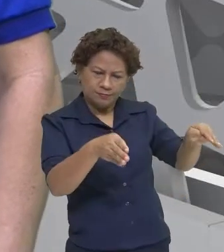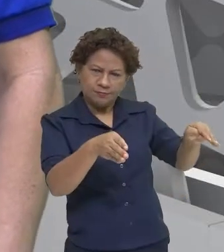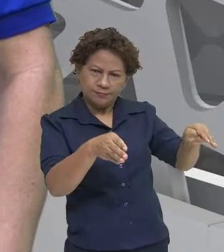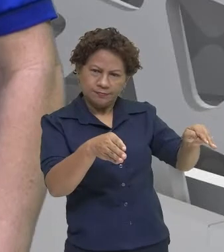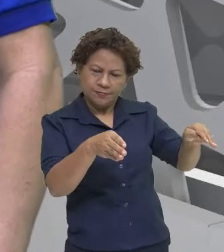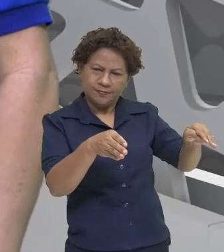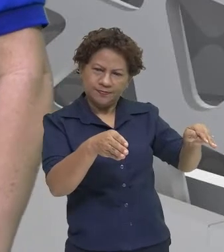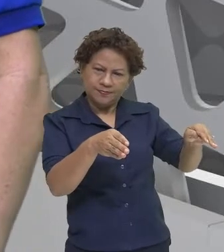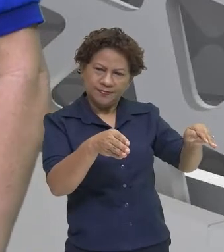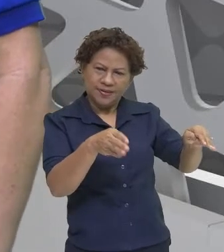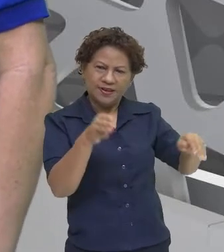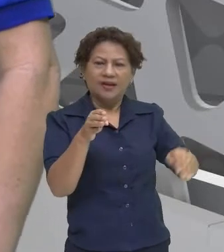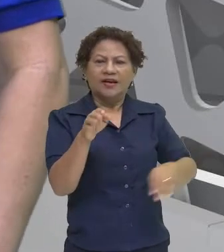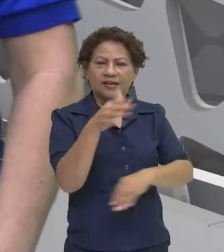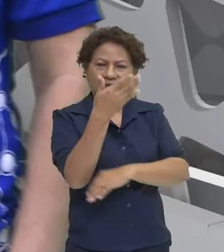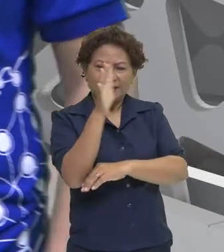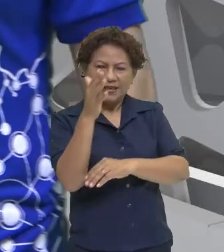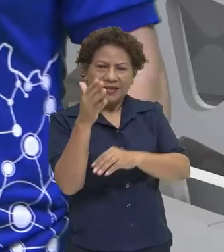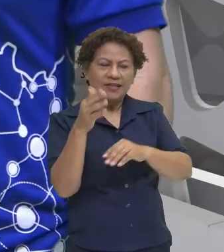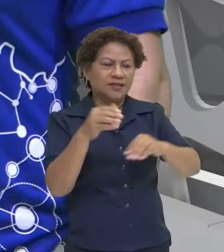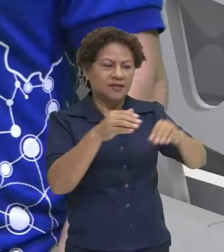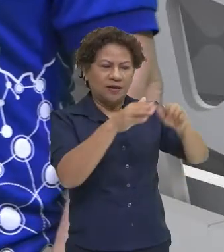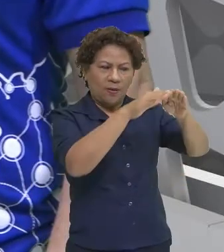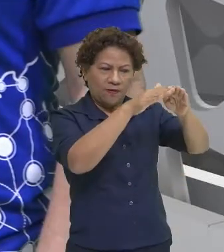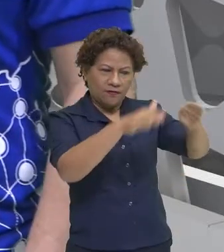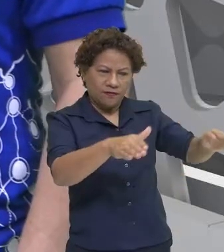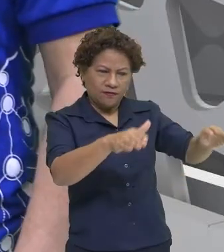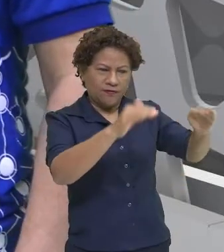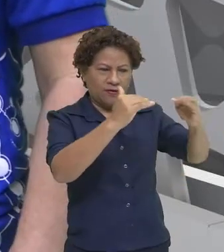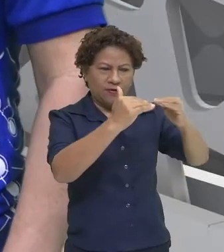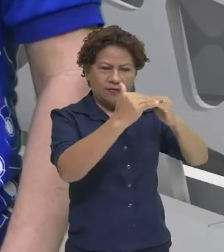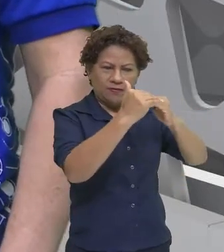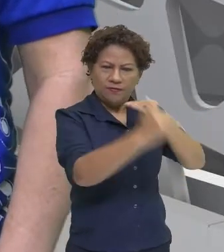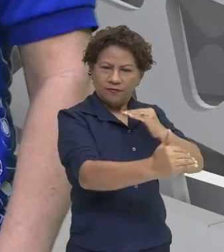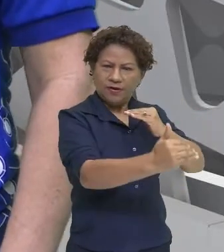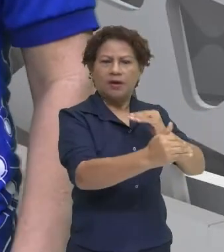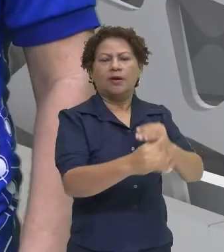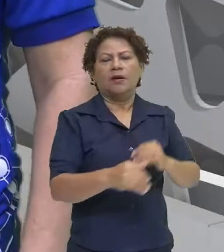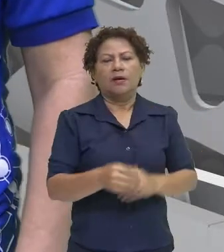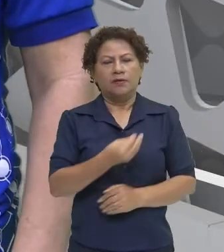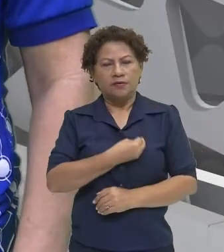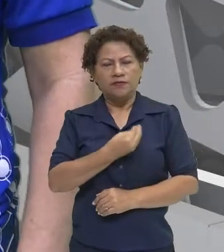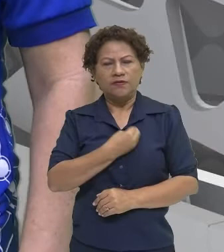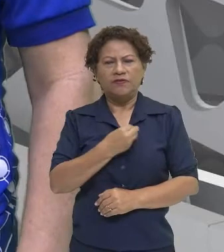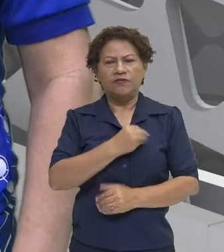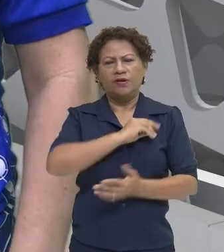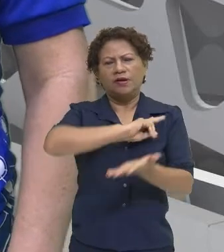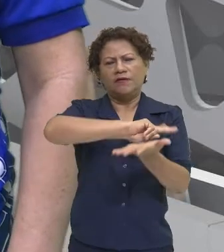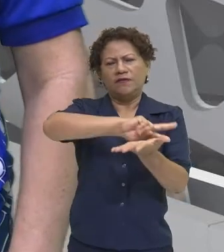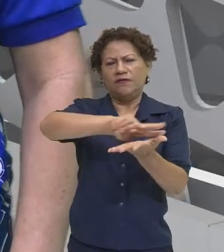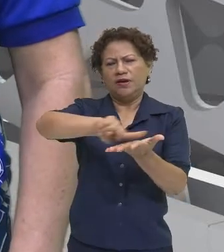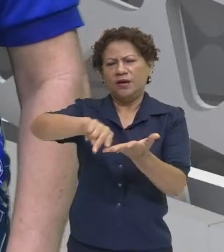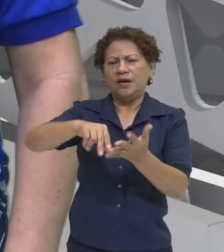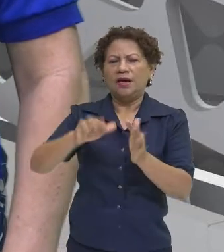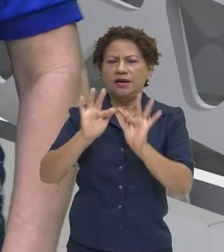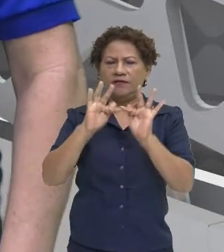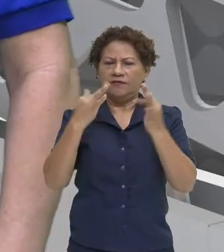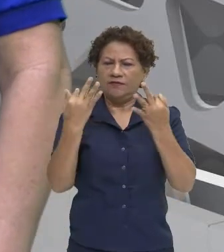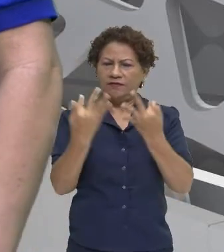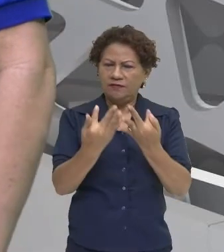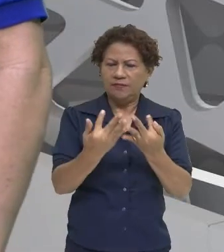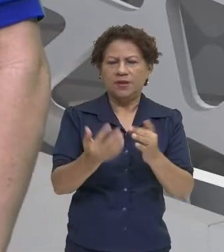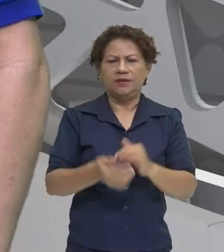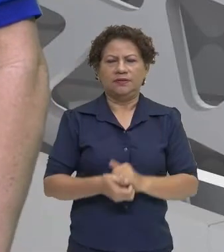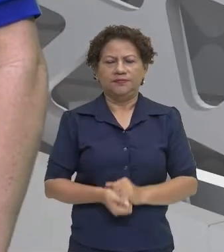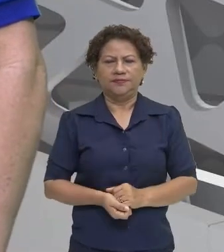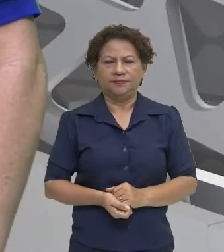palmeira. Na oca podem viver várias famílias de uma mesma tribo. Aí nós